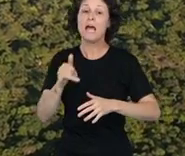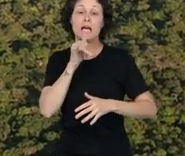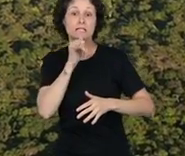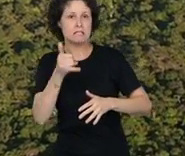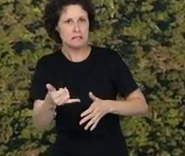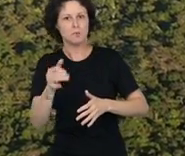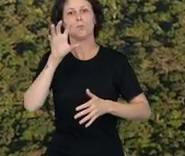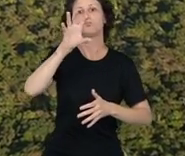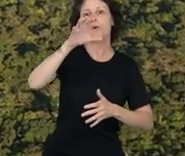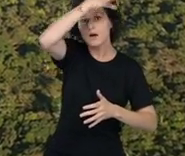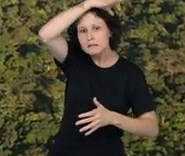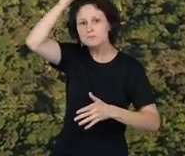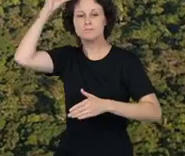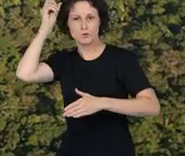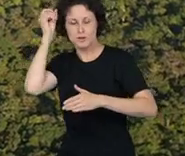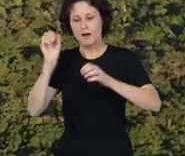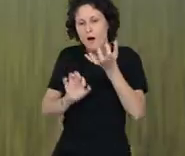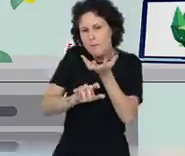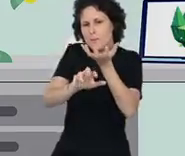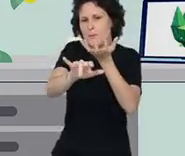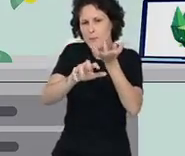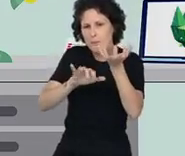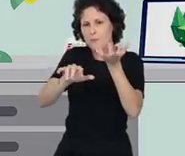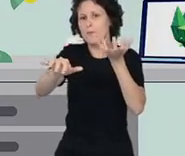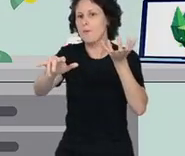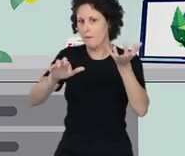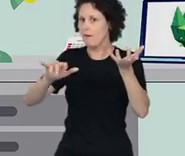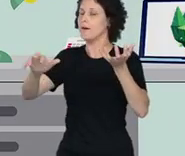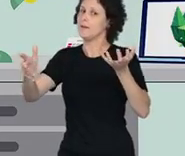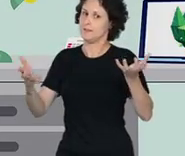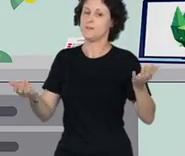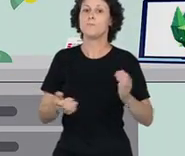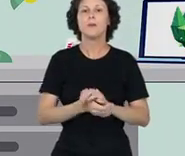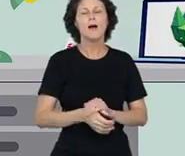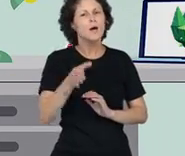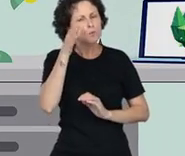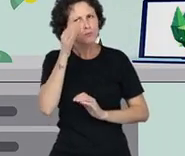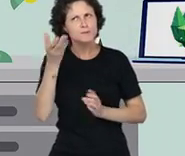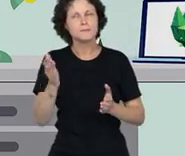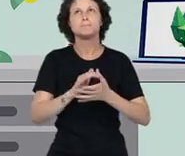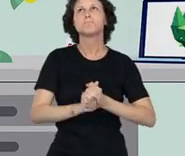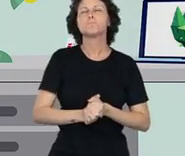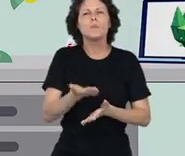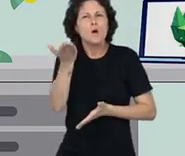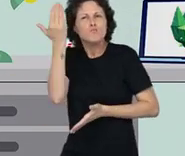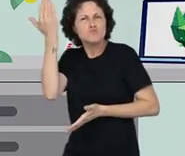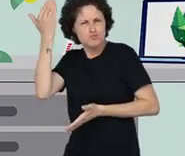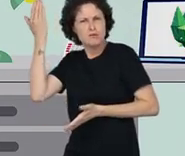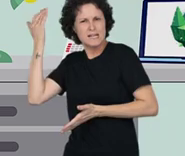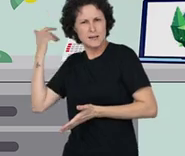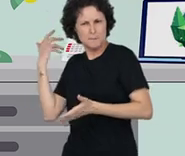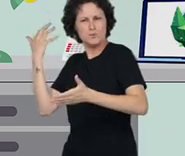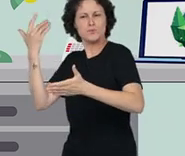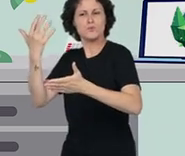mais rebaixada que as áreas ao seu redor. Agora eu vou te contar uma curiosidade. Durante um certo tempo, essa forma de